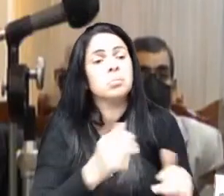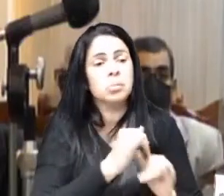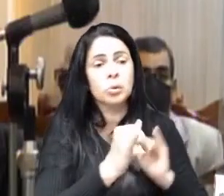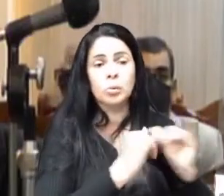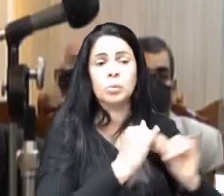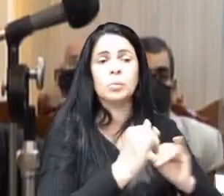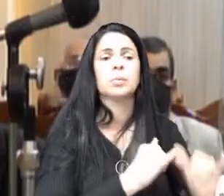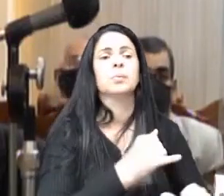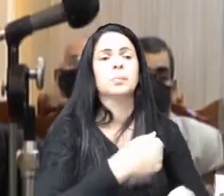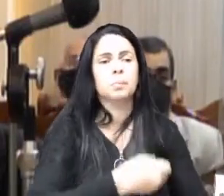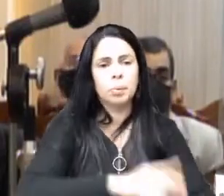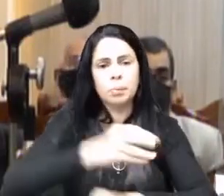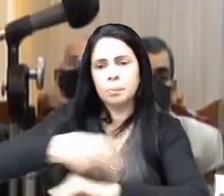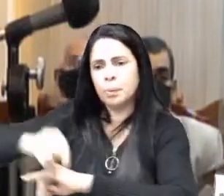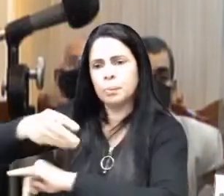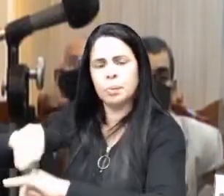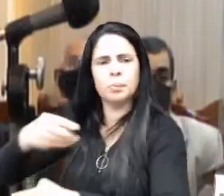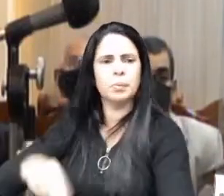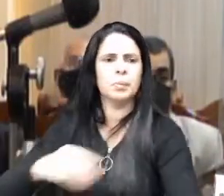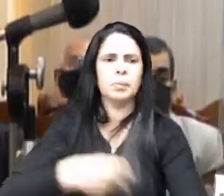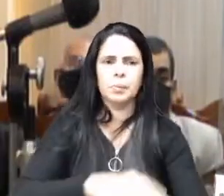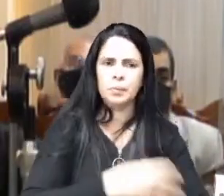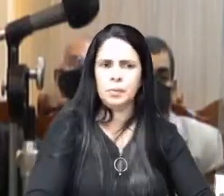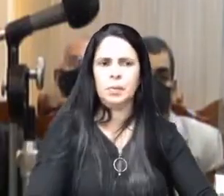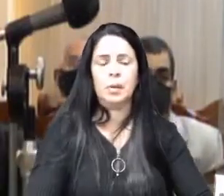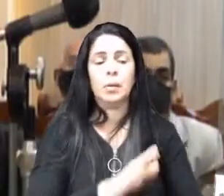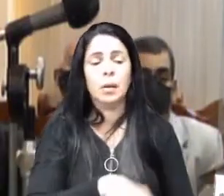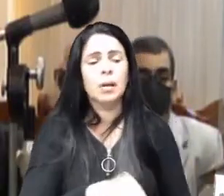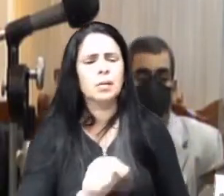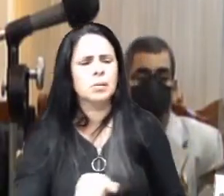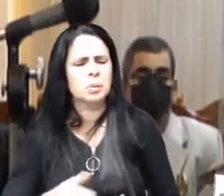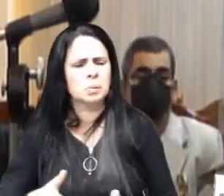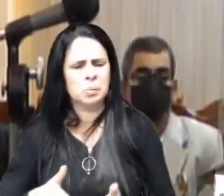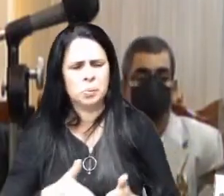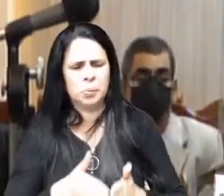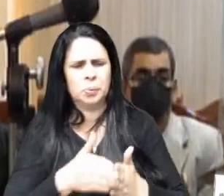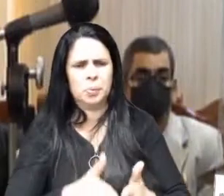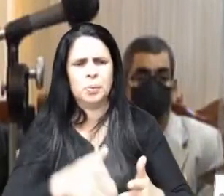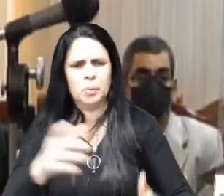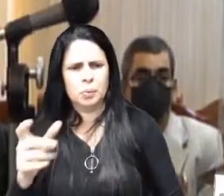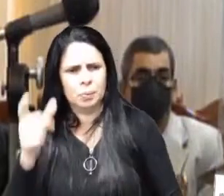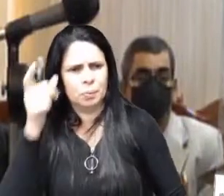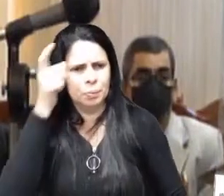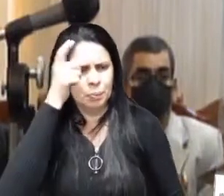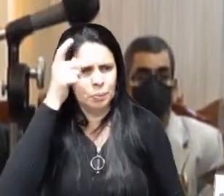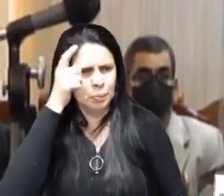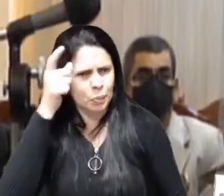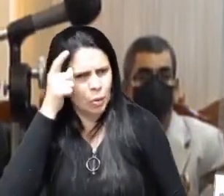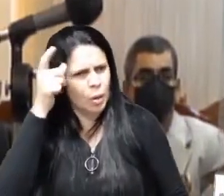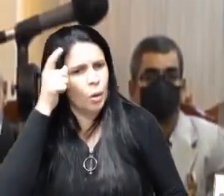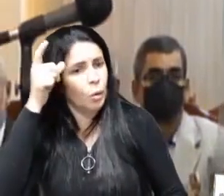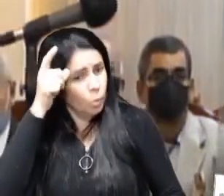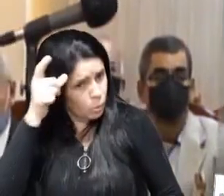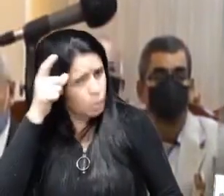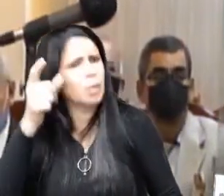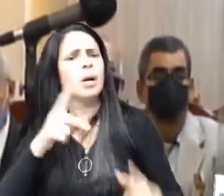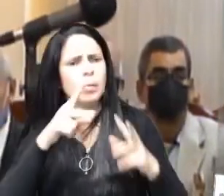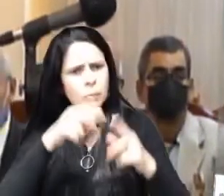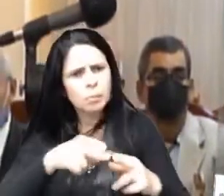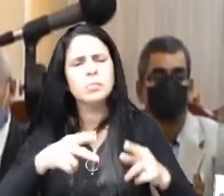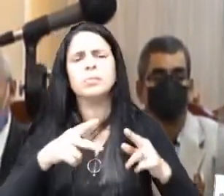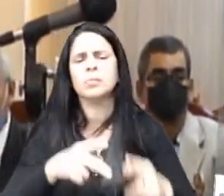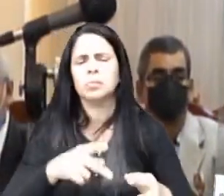propagam. Estão entrando pelo caminho do cão. E não é só esse cão, não. É o cão, o outro velho cão